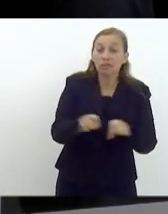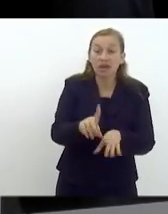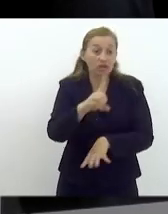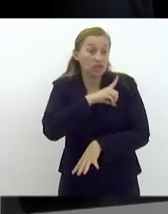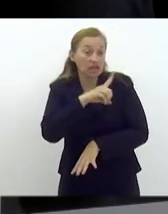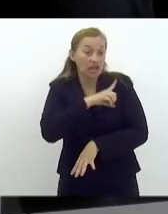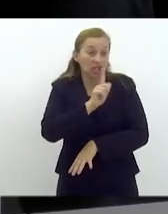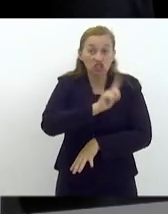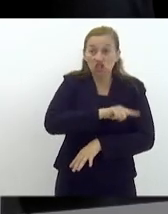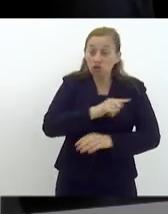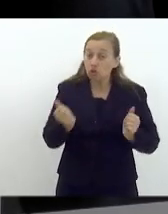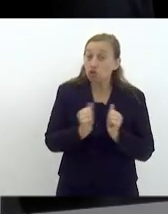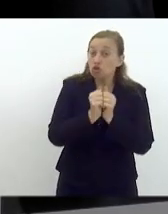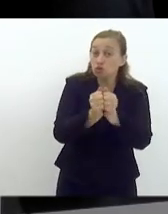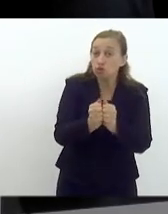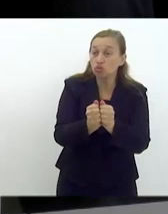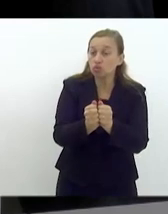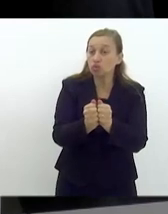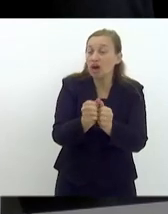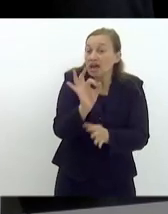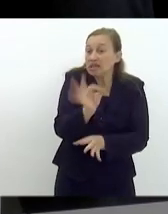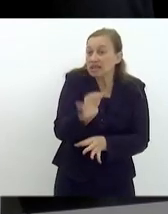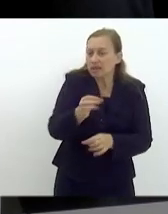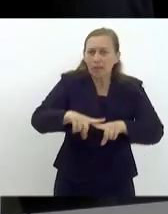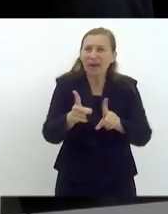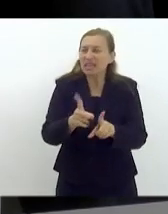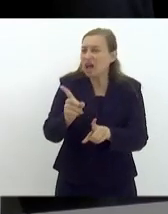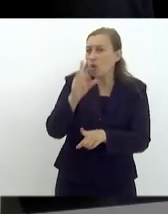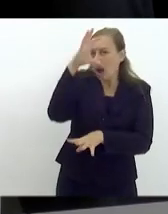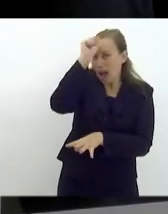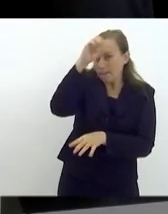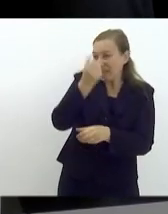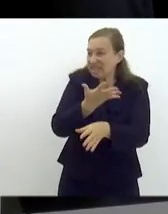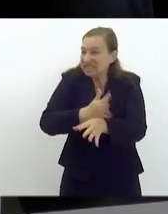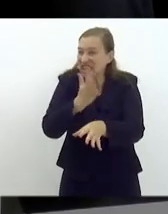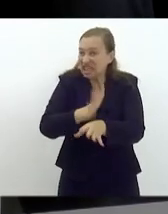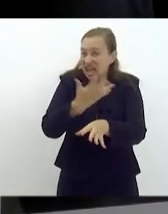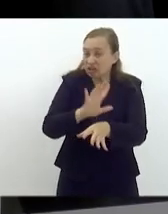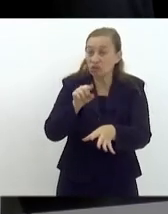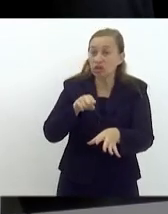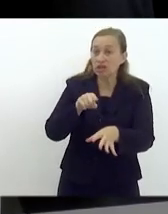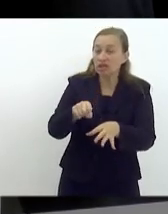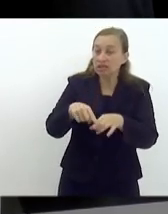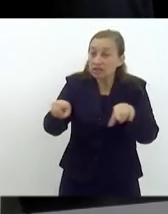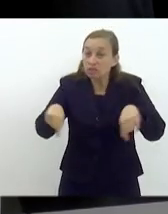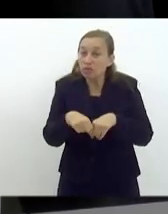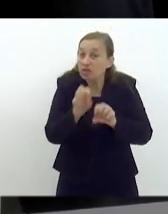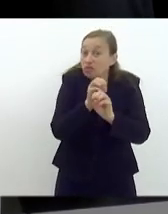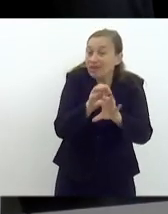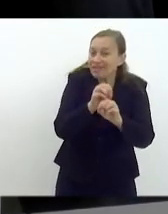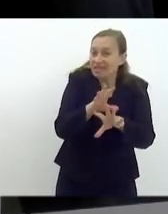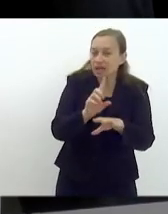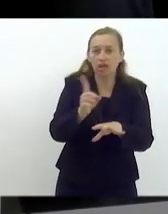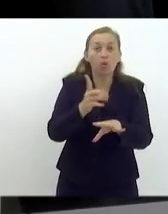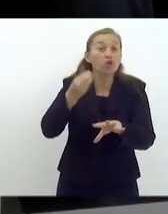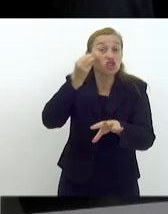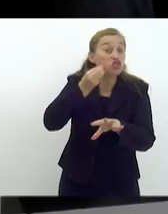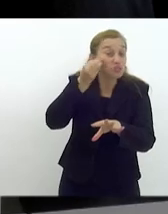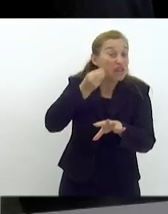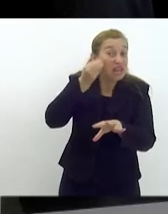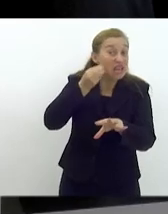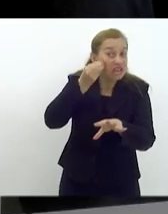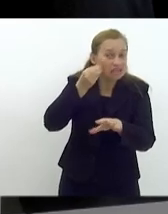automaticamente só que a gente não aprende não é treinado a ser gestor né É muitas vezes a gente através da experiência vai